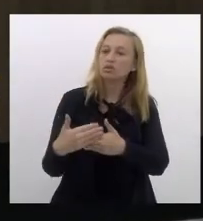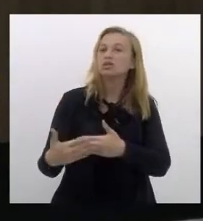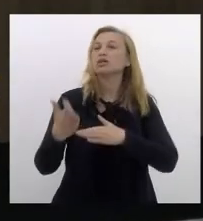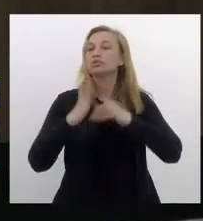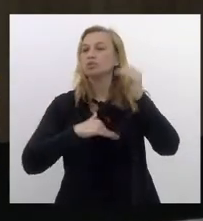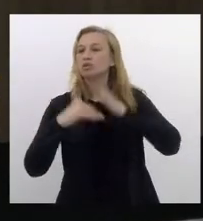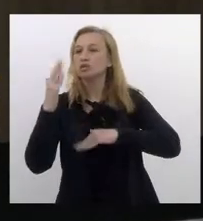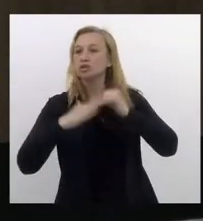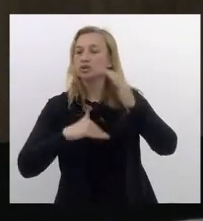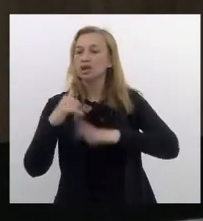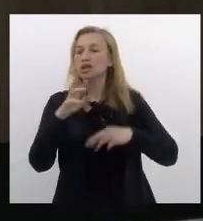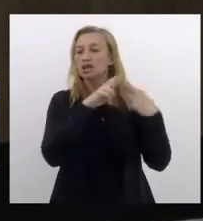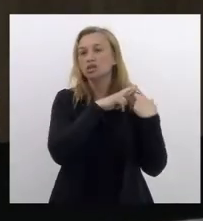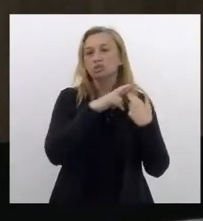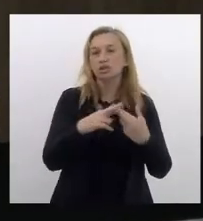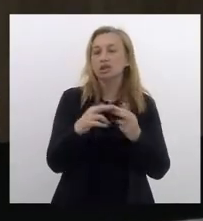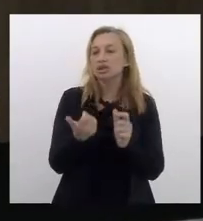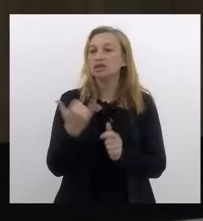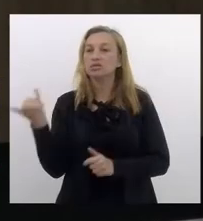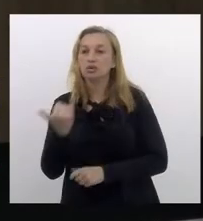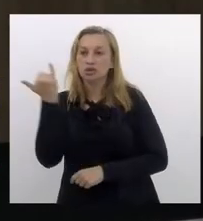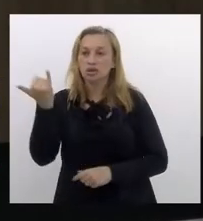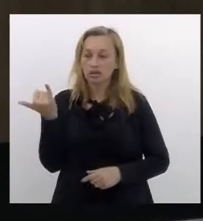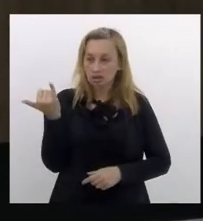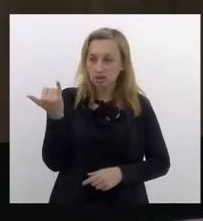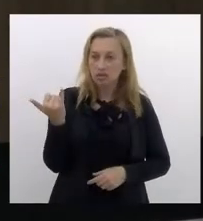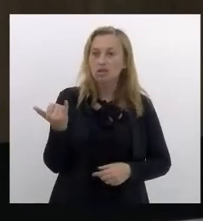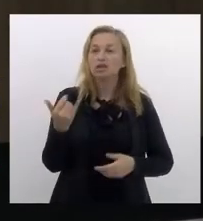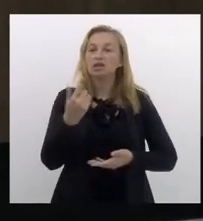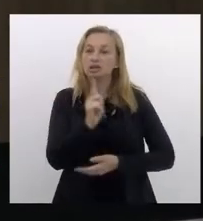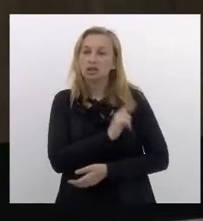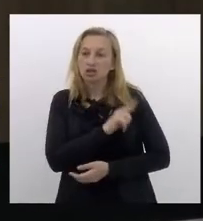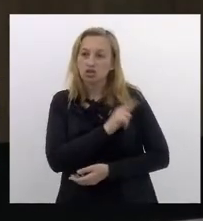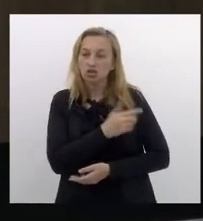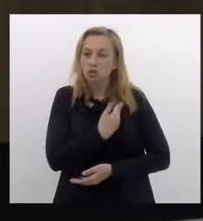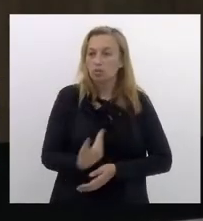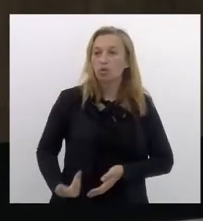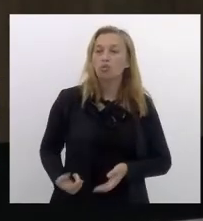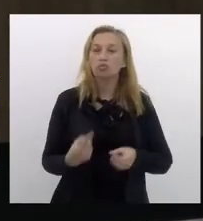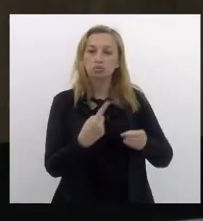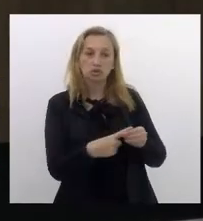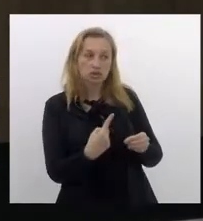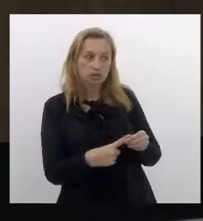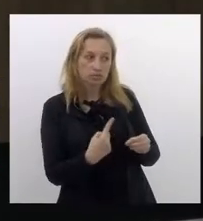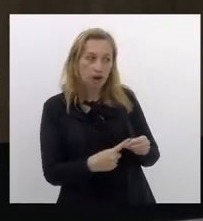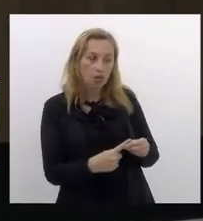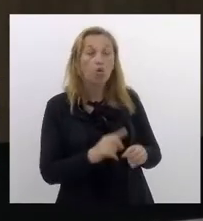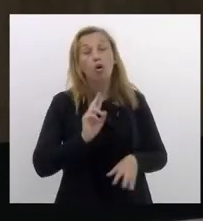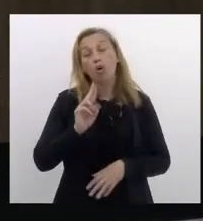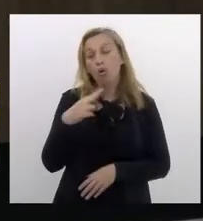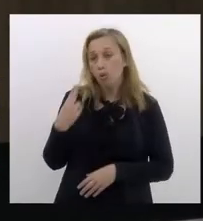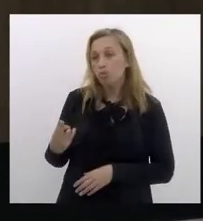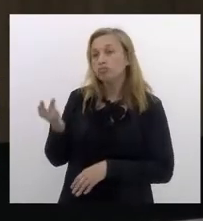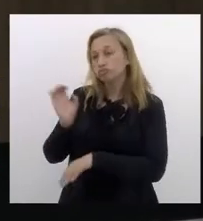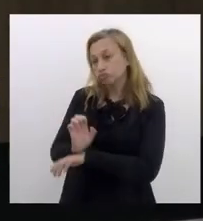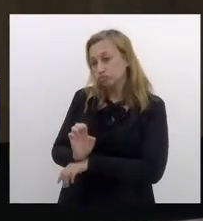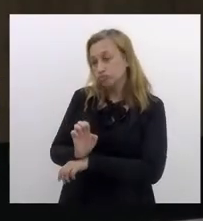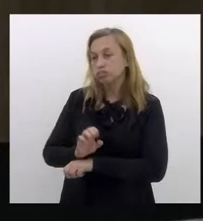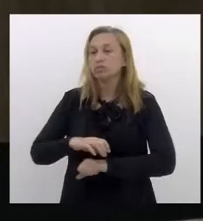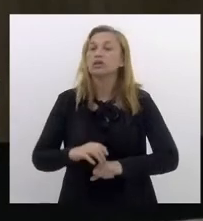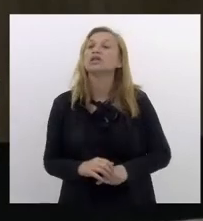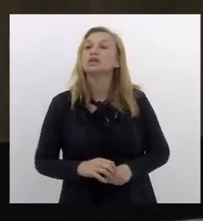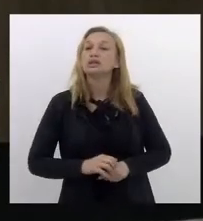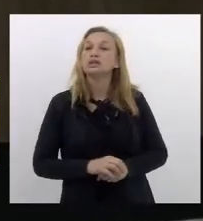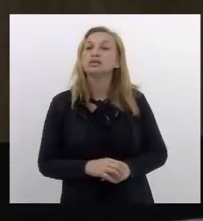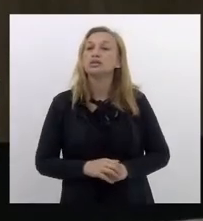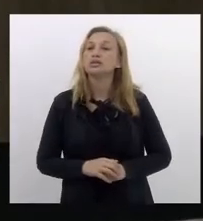profissional responsabilidades importantes na gestão pública, seja municipal, seja estadual.